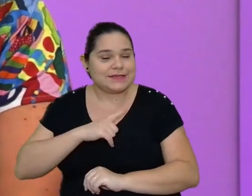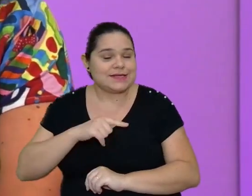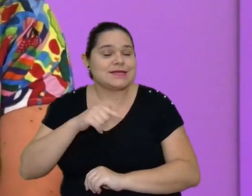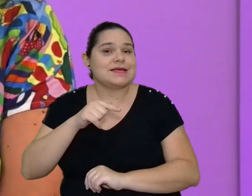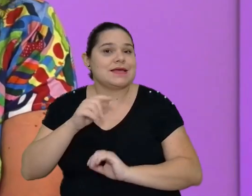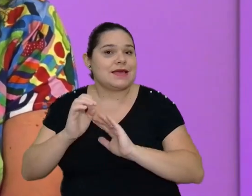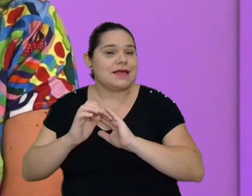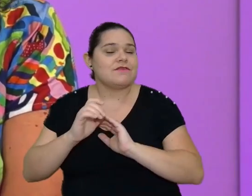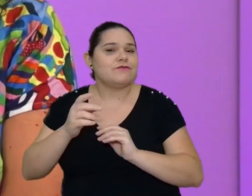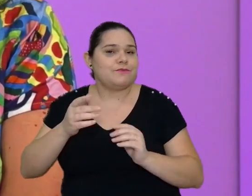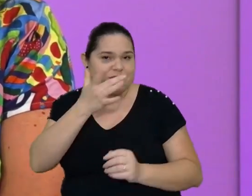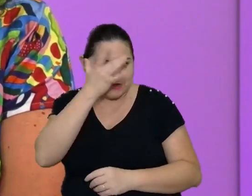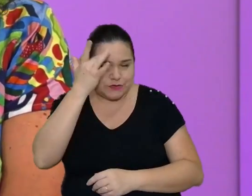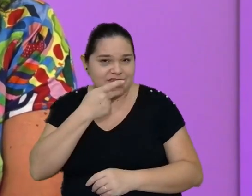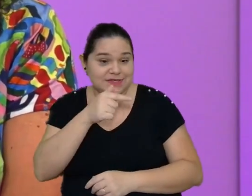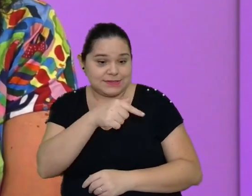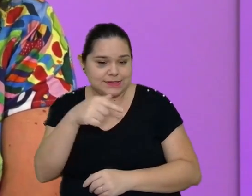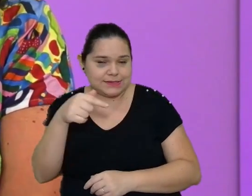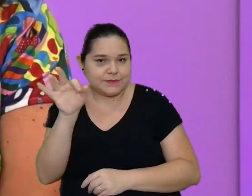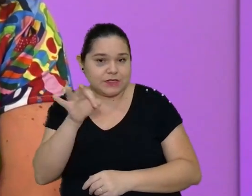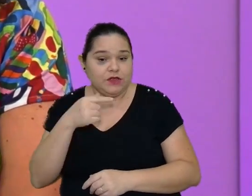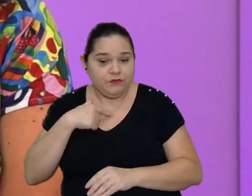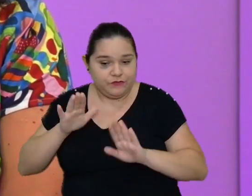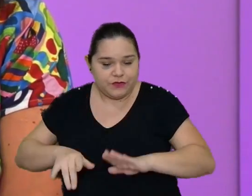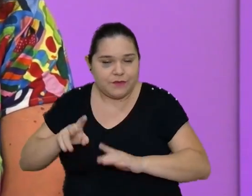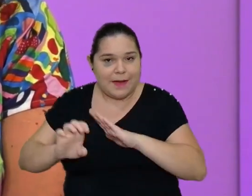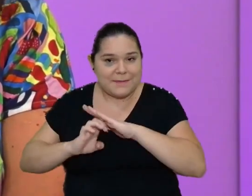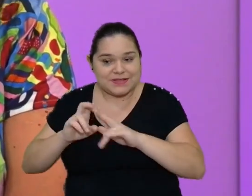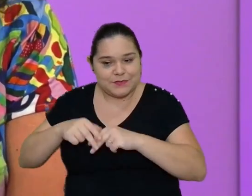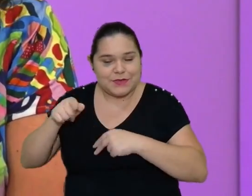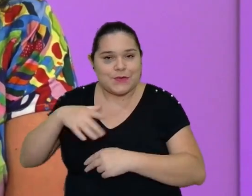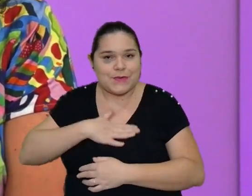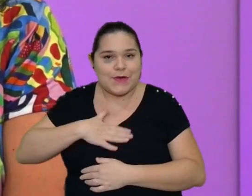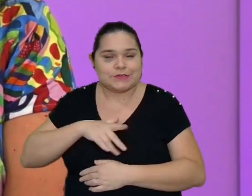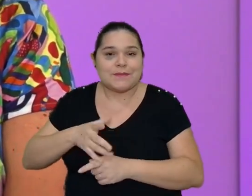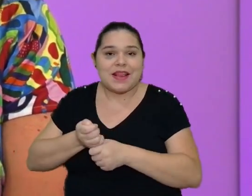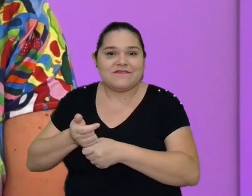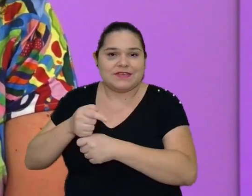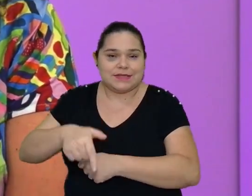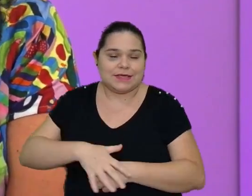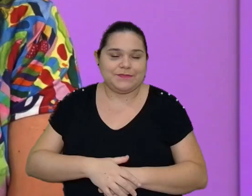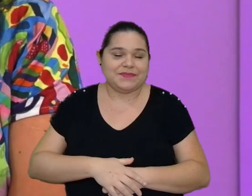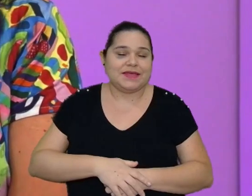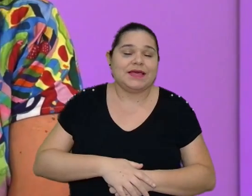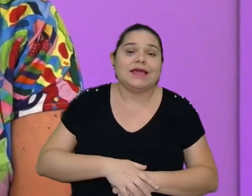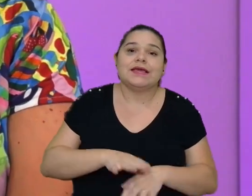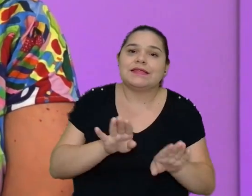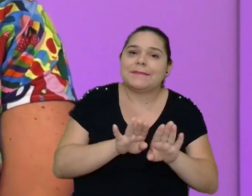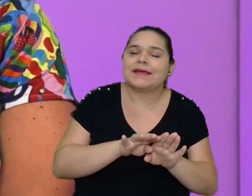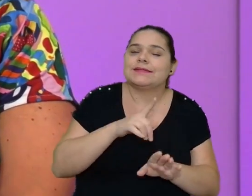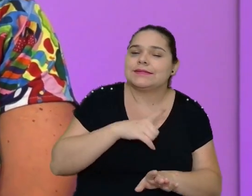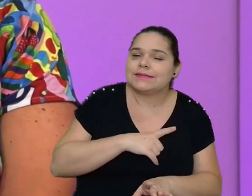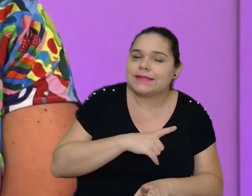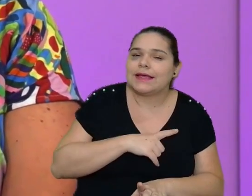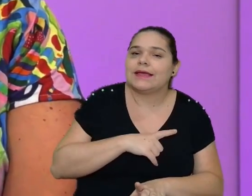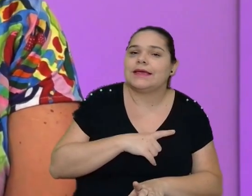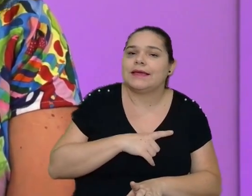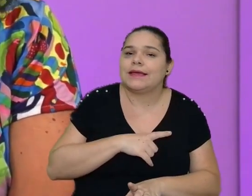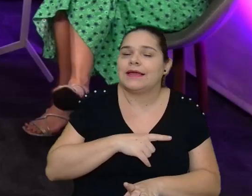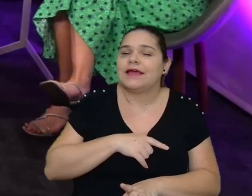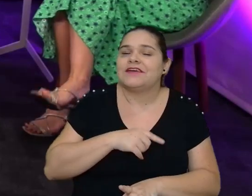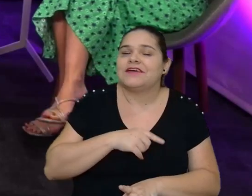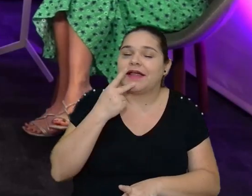E 60% quase dos funcionários dizem que os problemas de fertilidade impactam a performance.